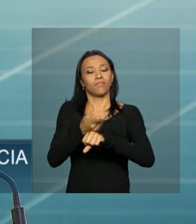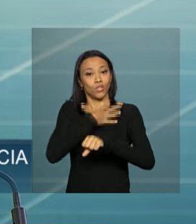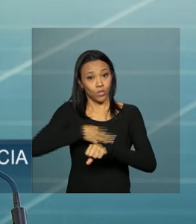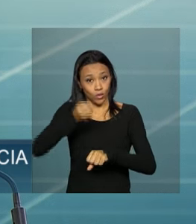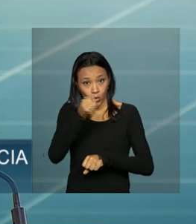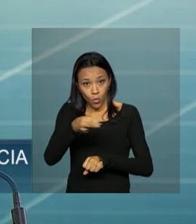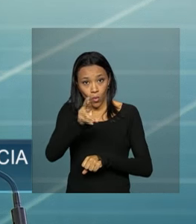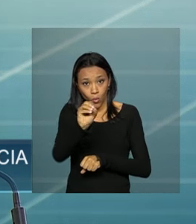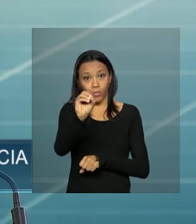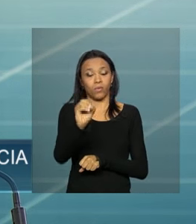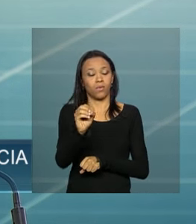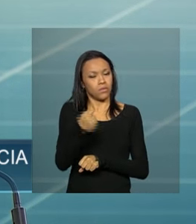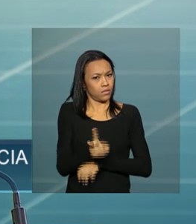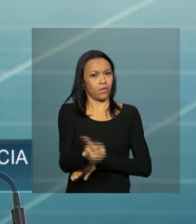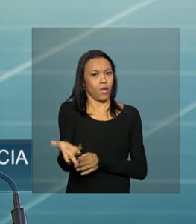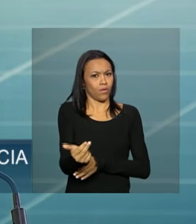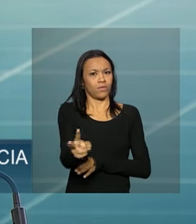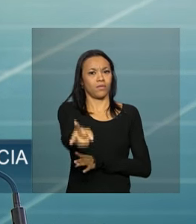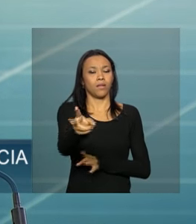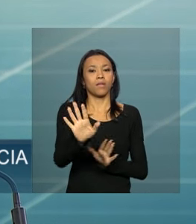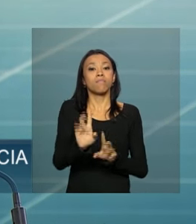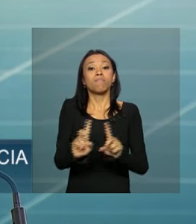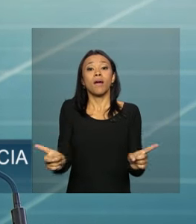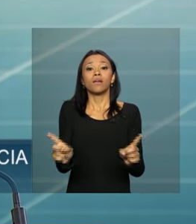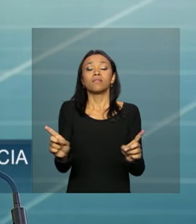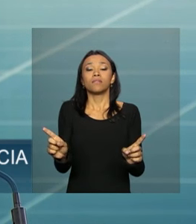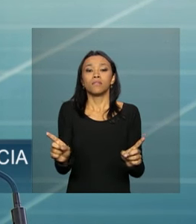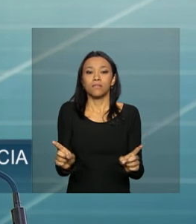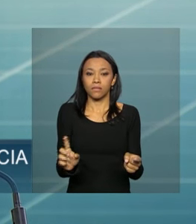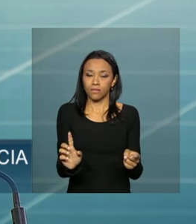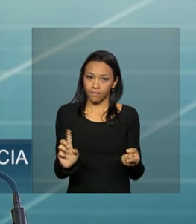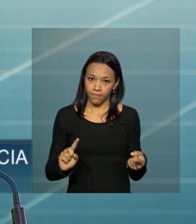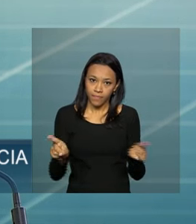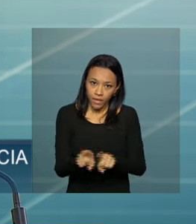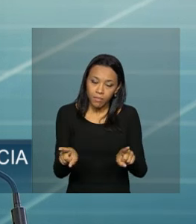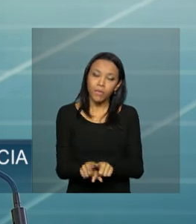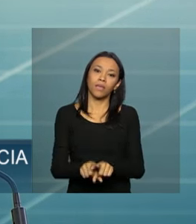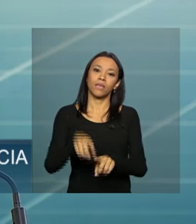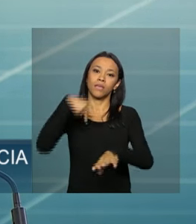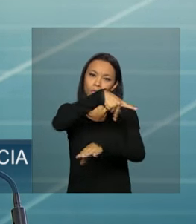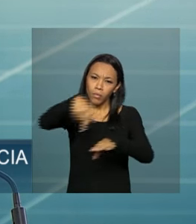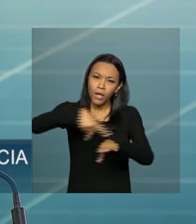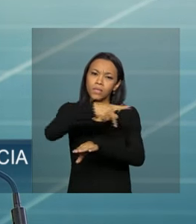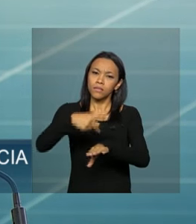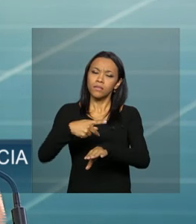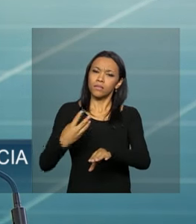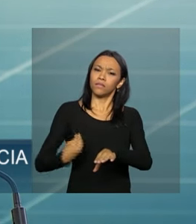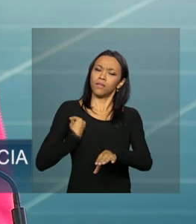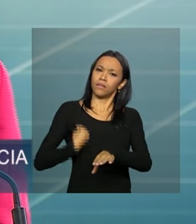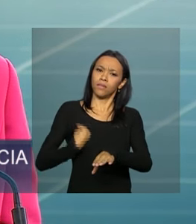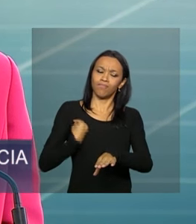ouro, agora e sempre, mas também para que o país dispute na vida real